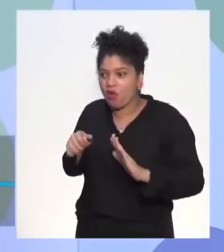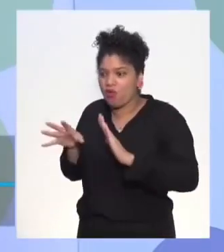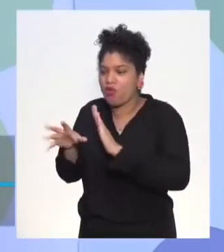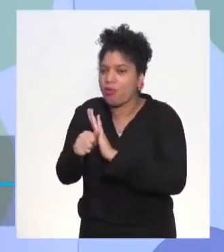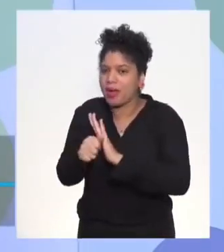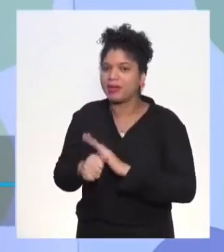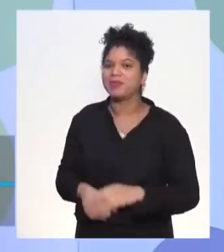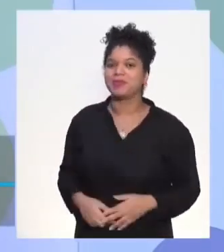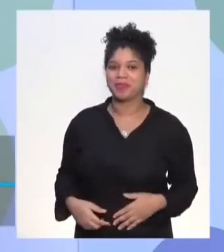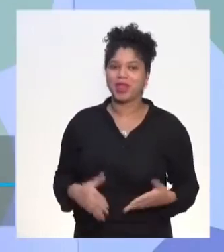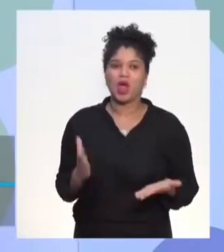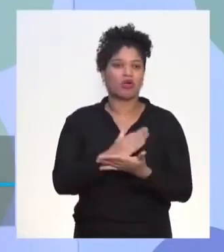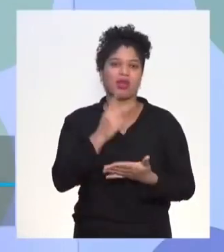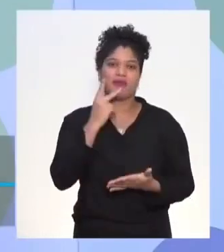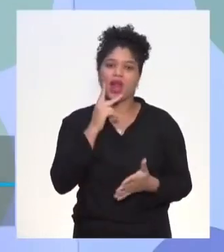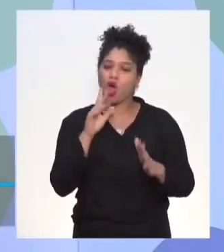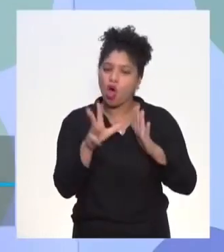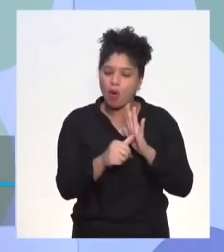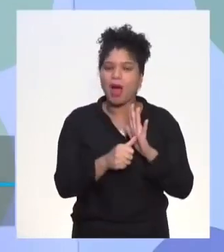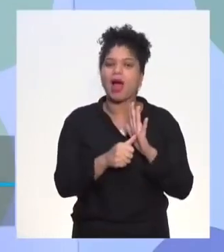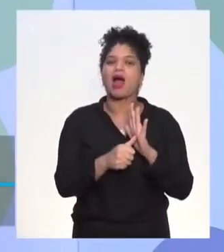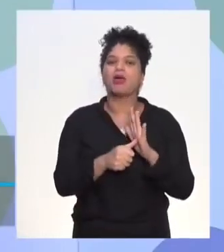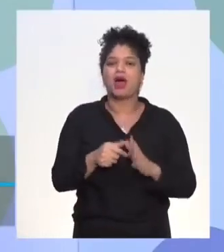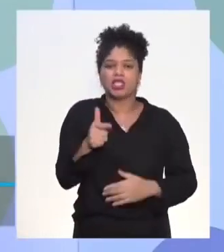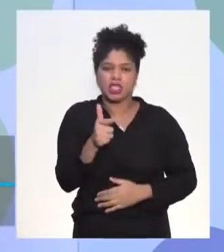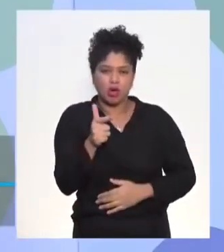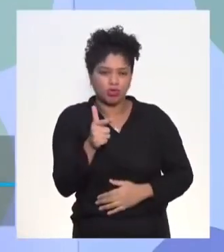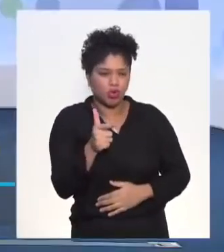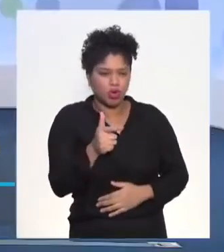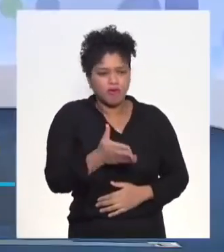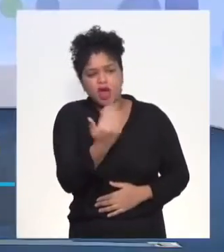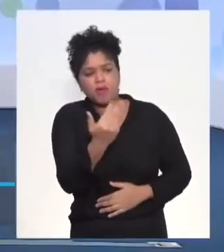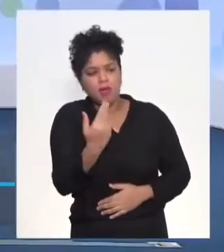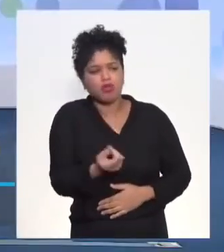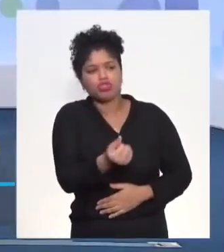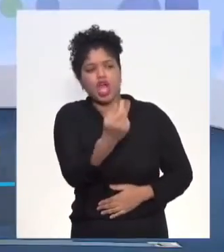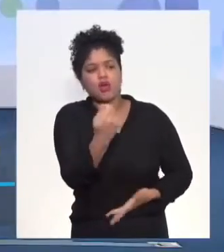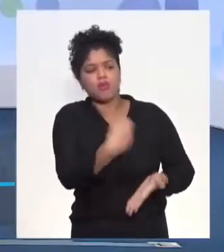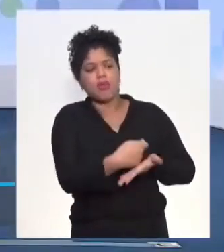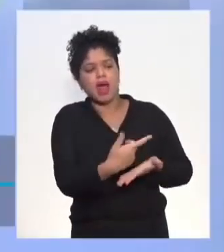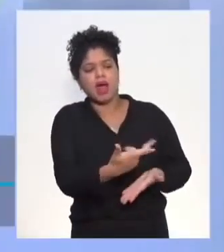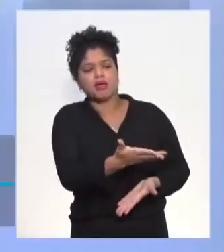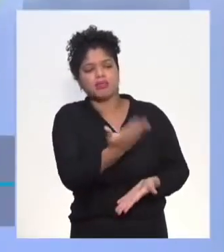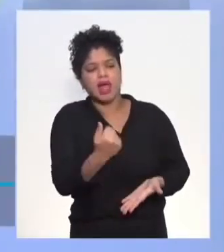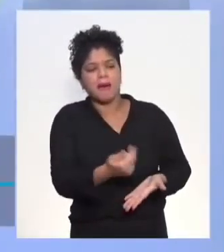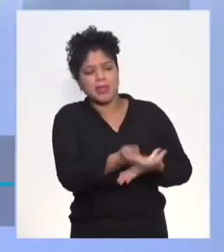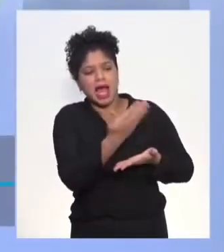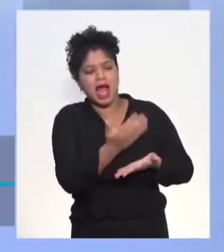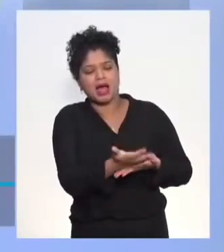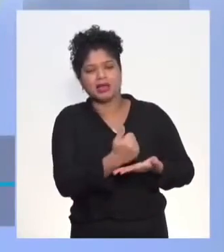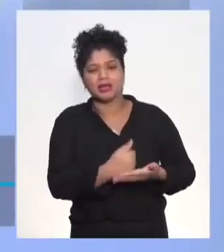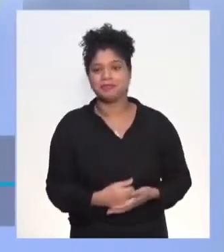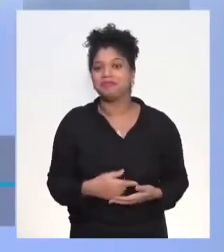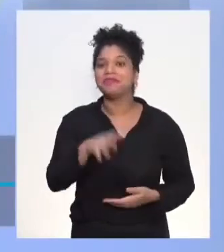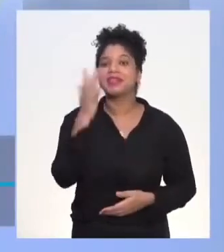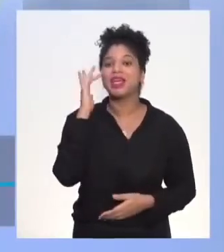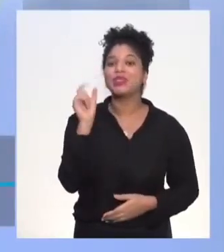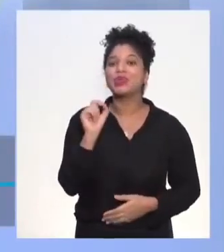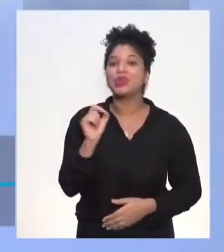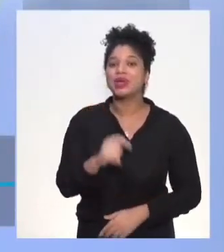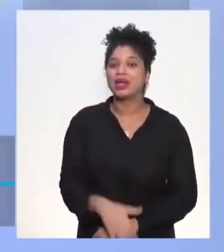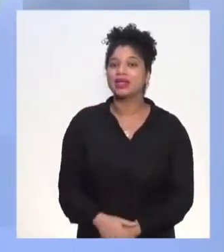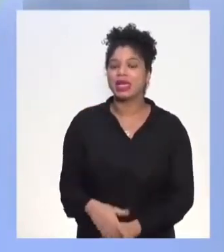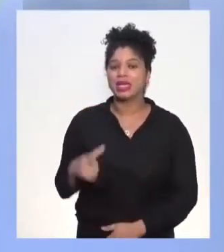alunos falam roubar, fazer um assalto. Fazer um assalto. O que nos leva a crer é que ele está com um pé